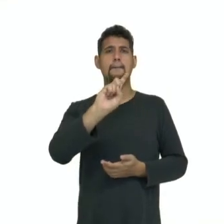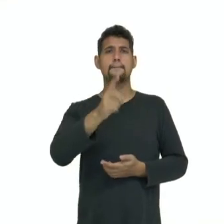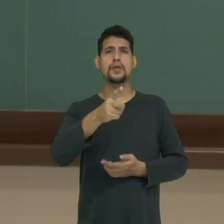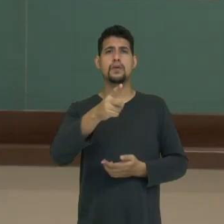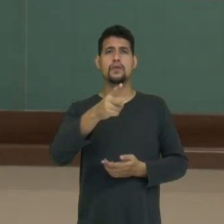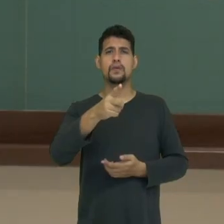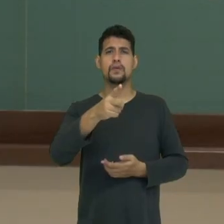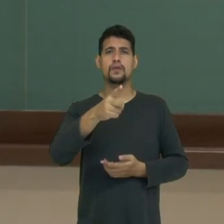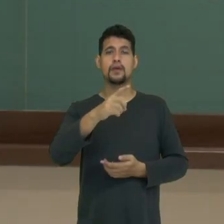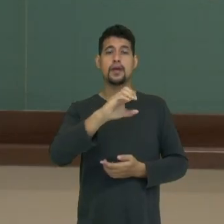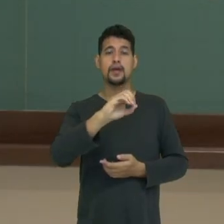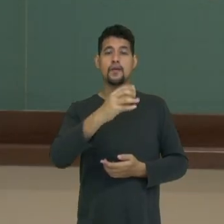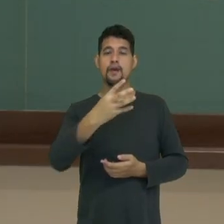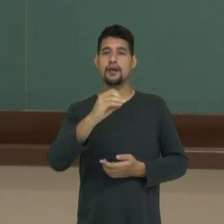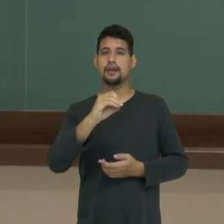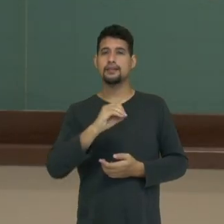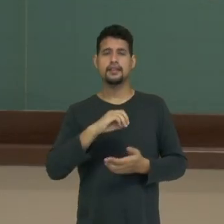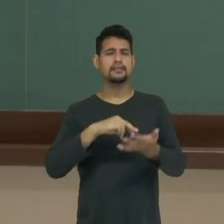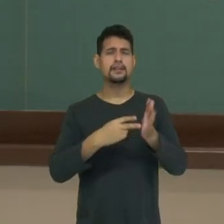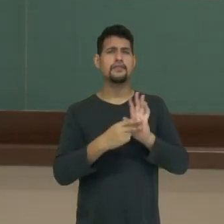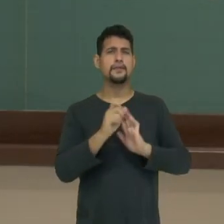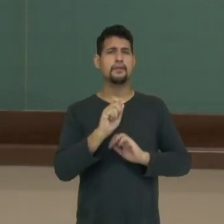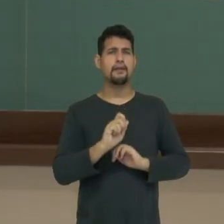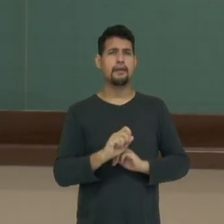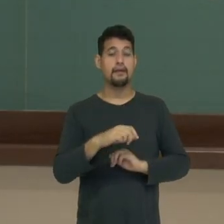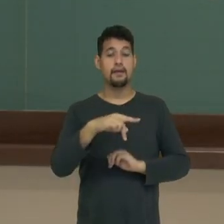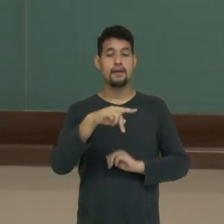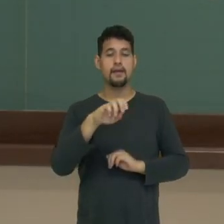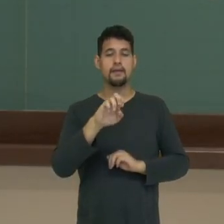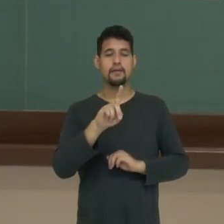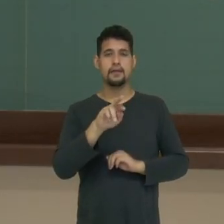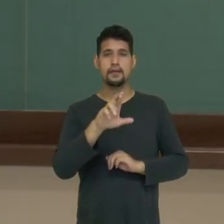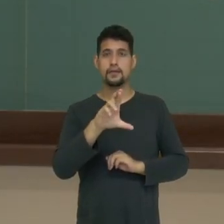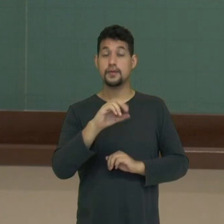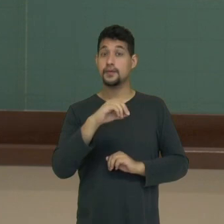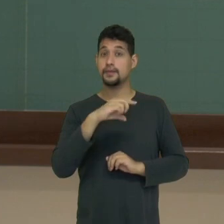95.040. Isso quer dizer o quê? Que o Pedrinho, né, tem